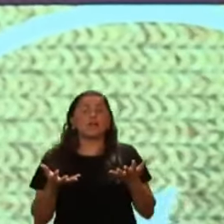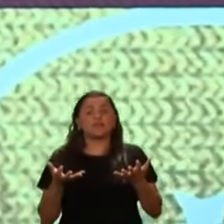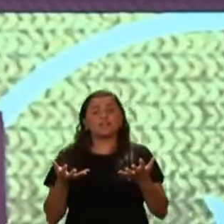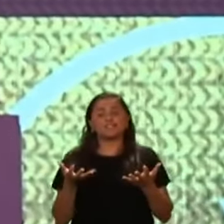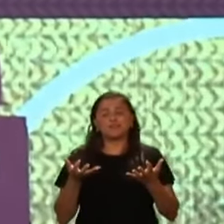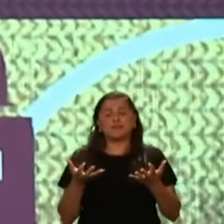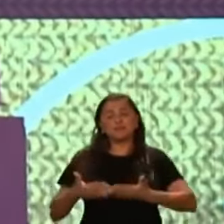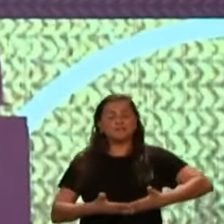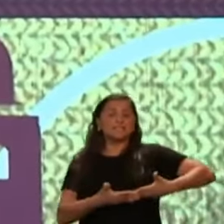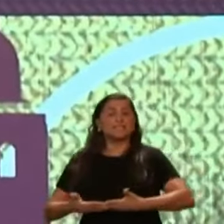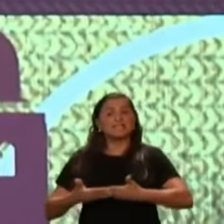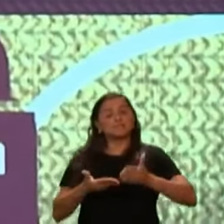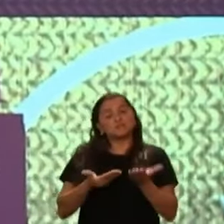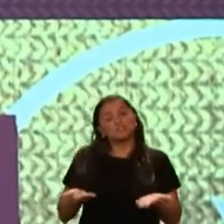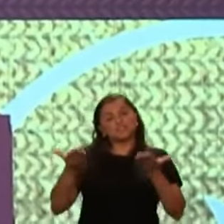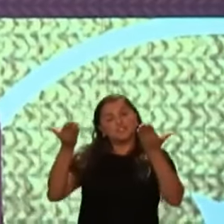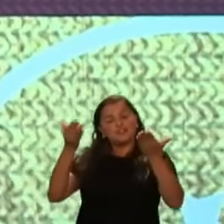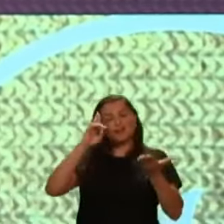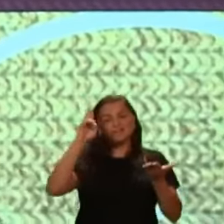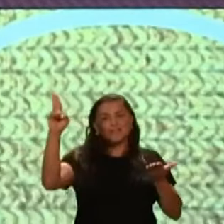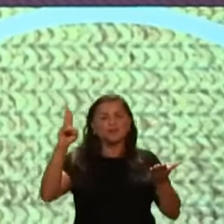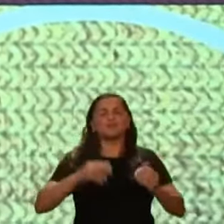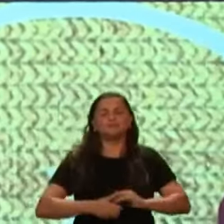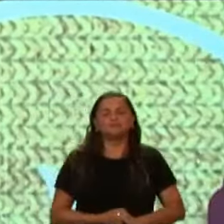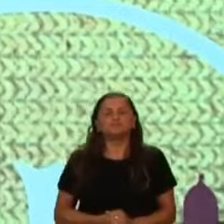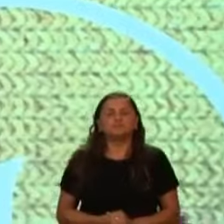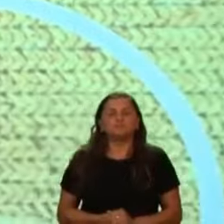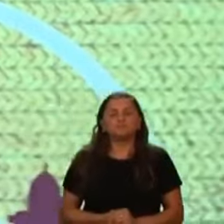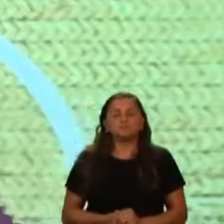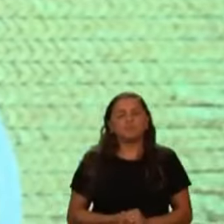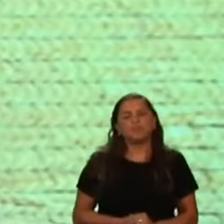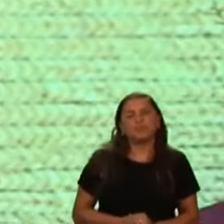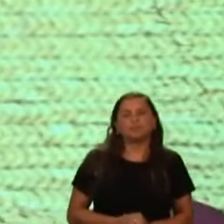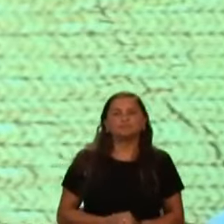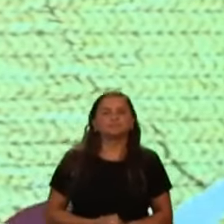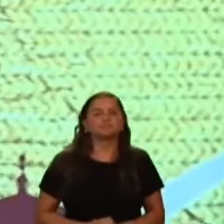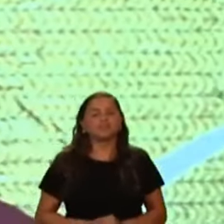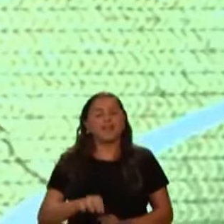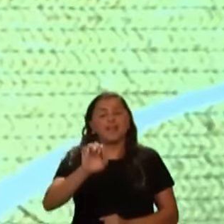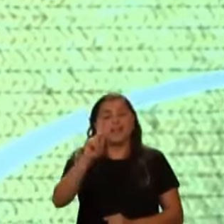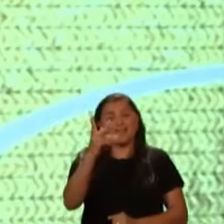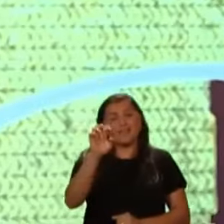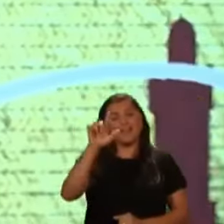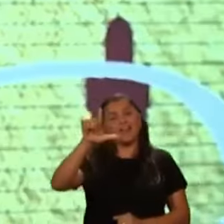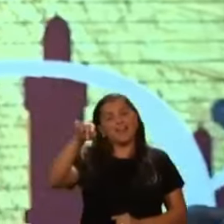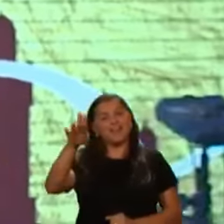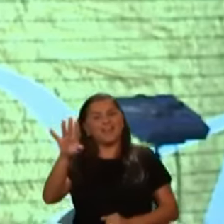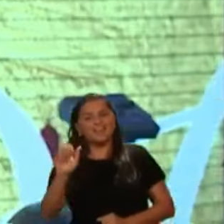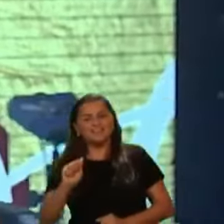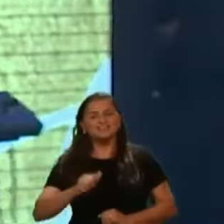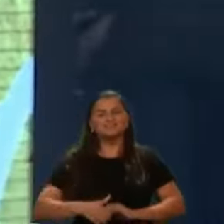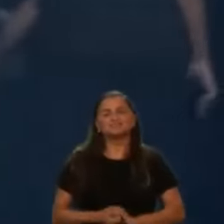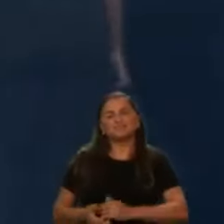Anthony, o Felipe e a Carolina, que são pais da Elisa, o Daniel e a Daniela, que são pais da Helena, o Henrique e a